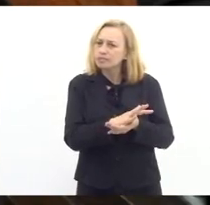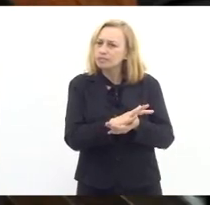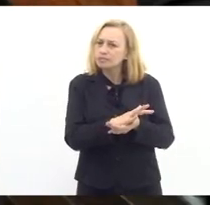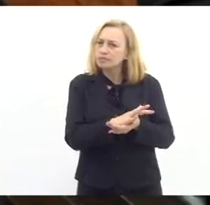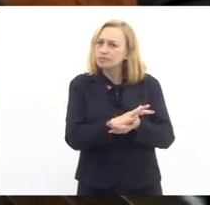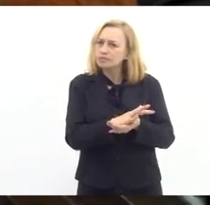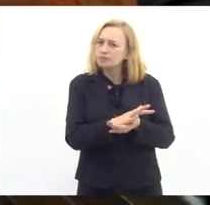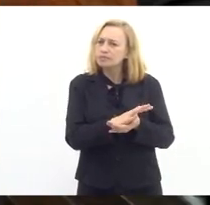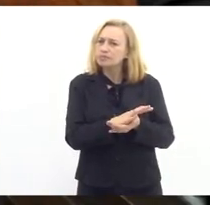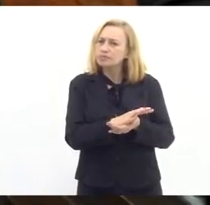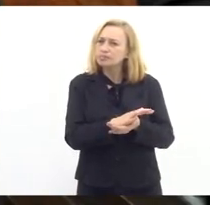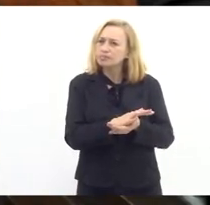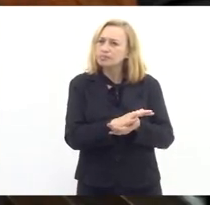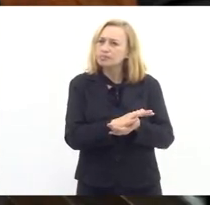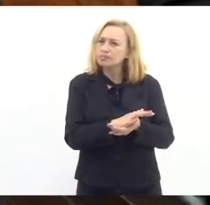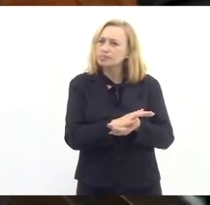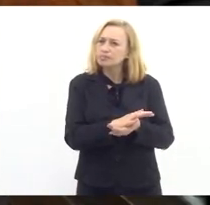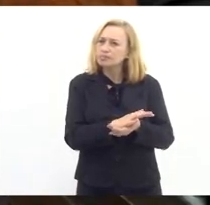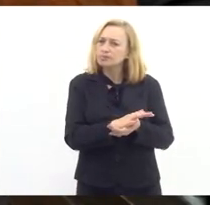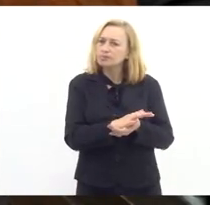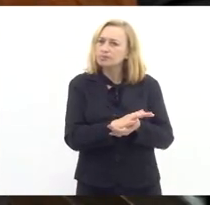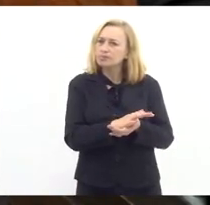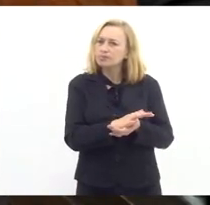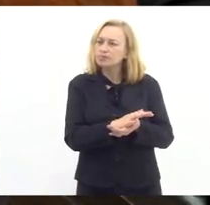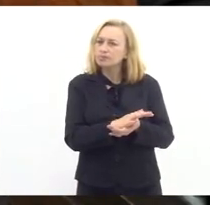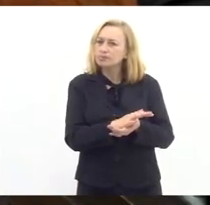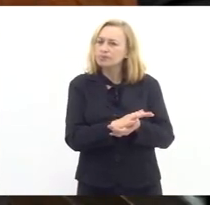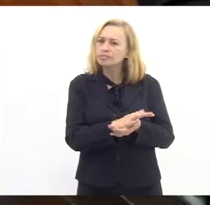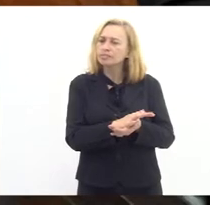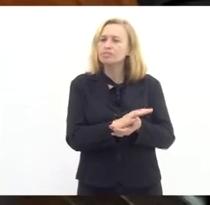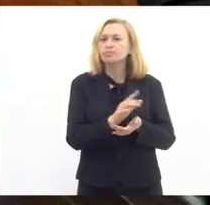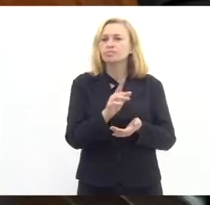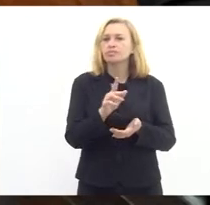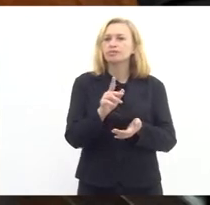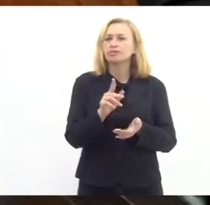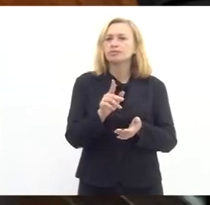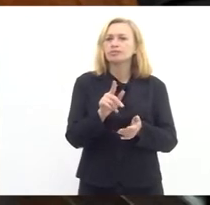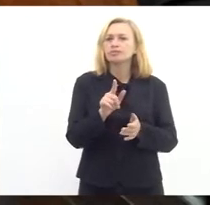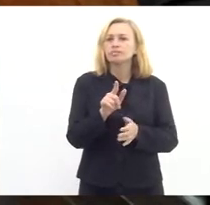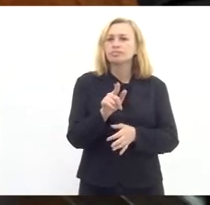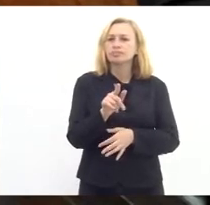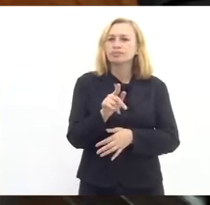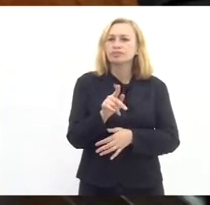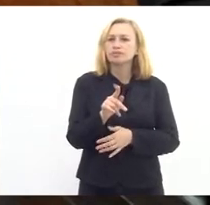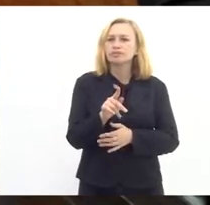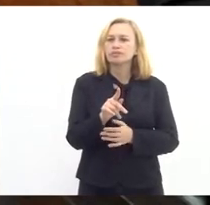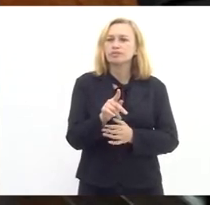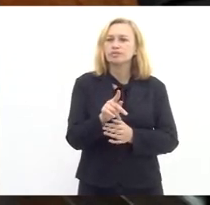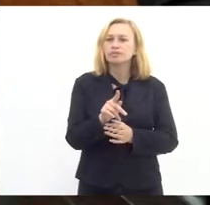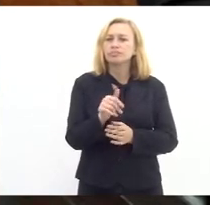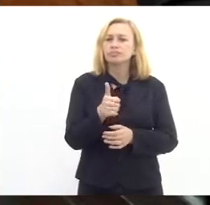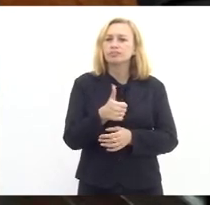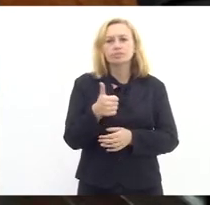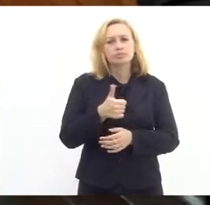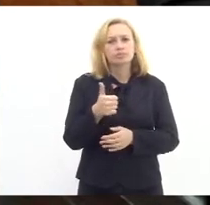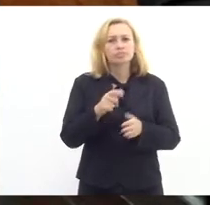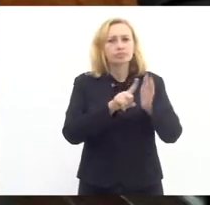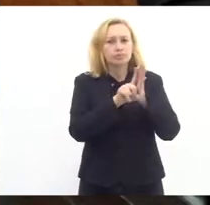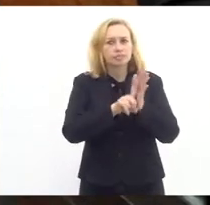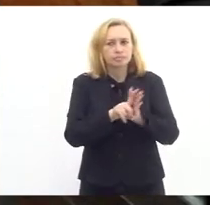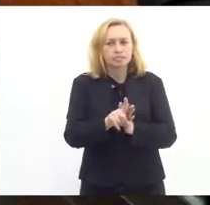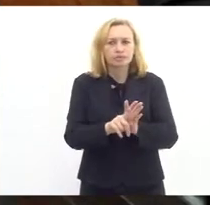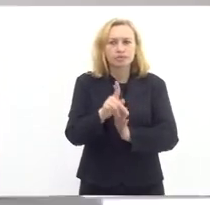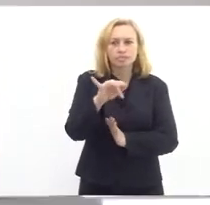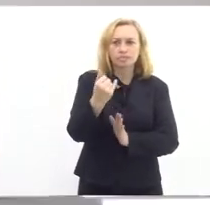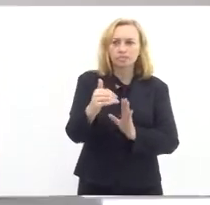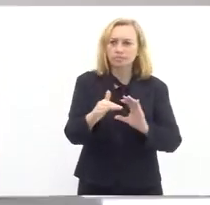A pergunta que eu fiz. Pagas. Não, as perguntas pagas são para a PGE, né? A primeira pergunta que eu fiz. Analisando a planilha enviada